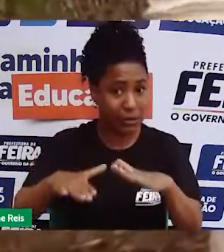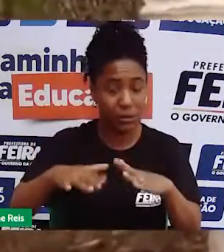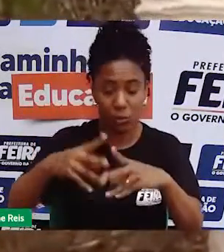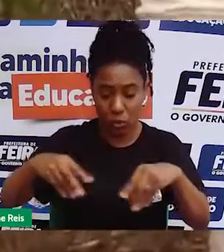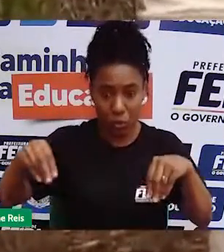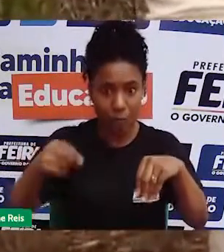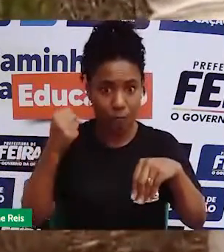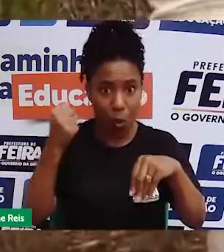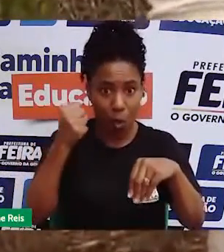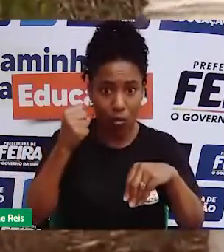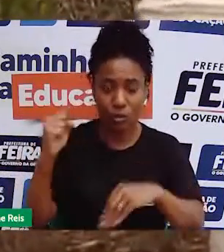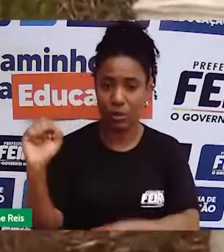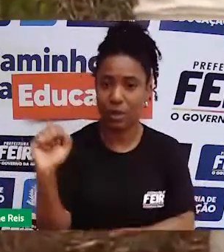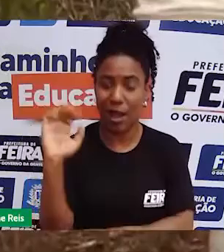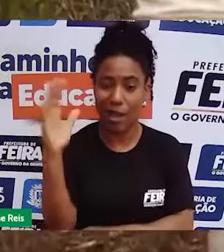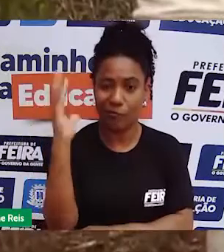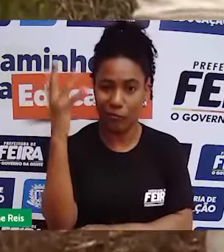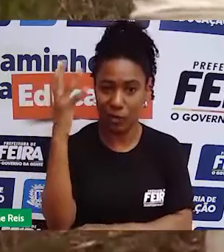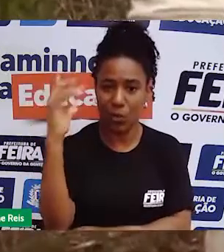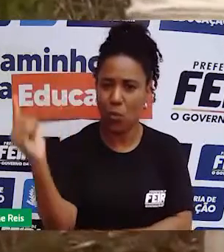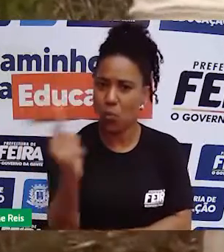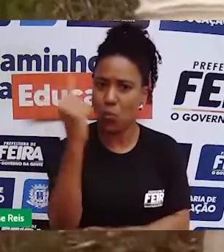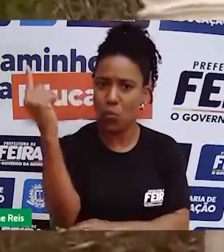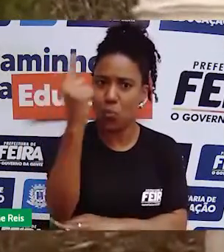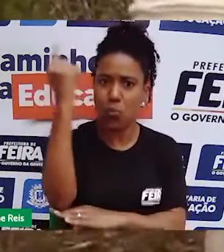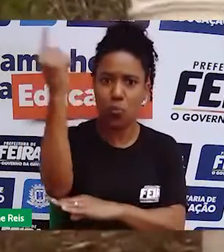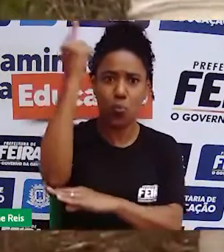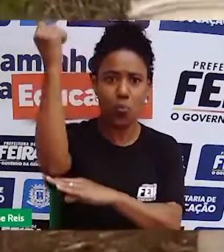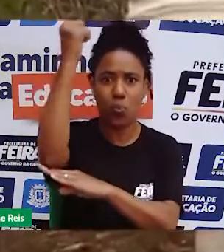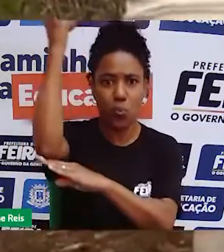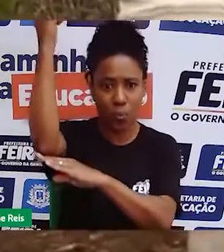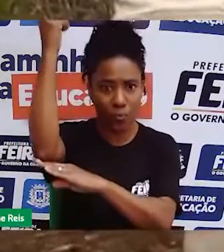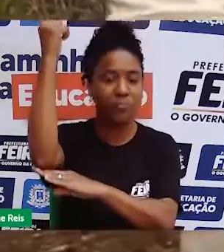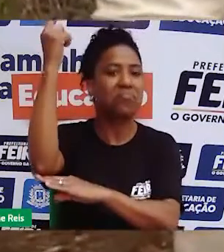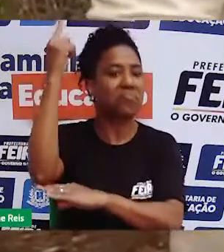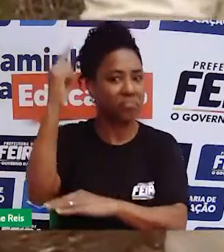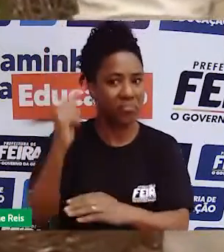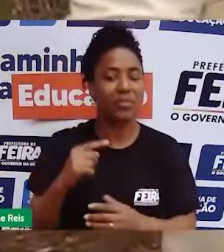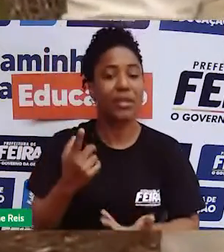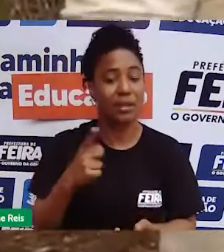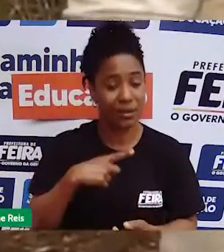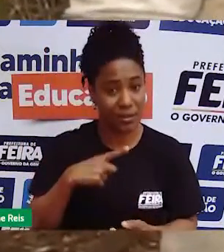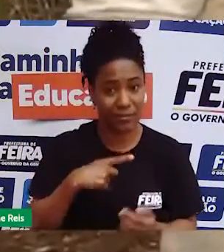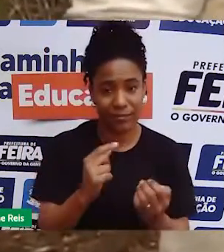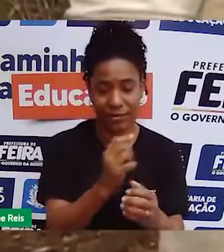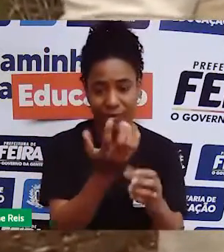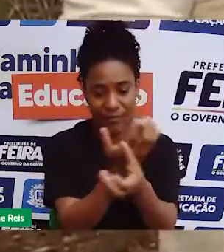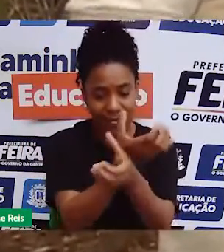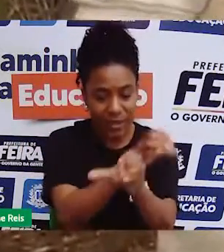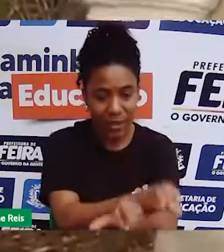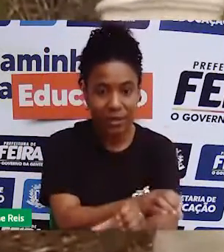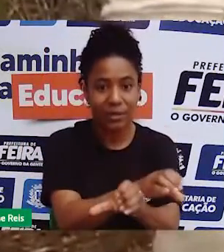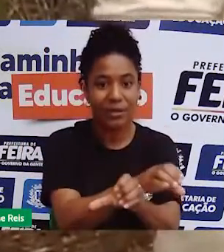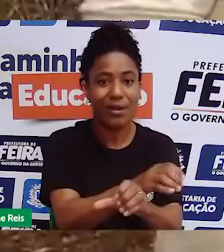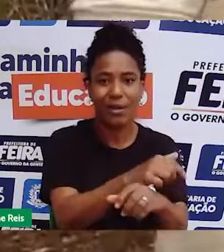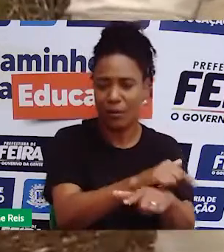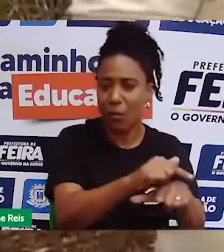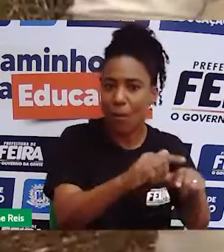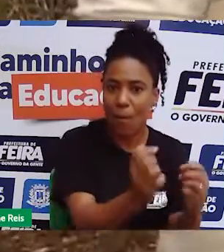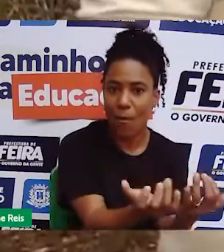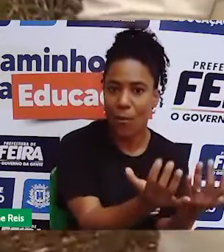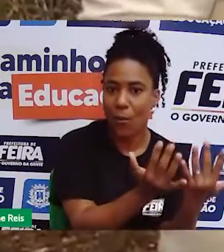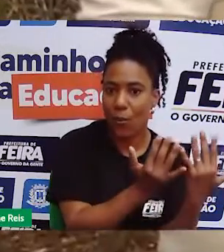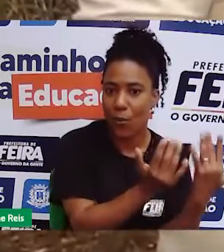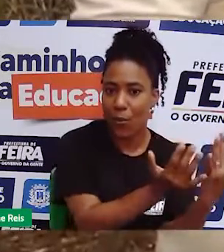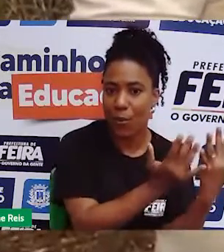Então, um porte considerável para a caatinga, né, uma mata mais baixa. É uma árvore que ela foi muito usada na